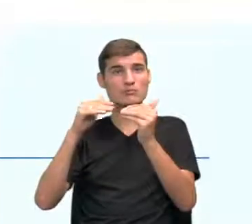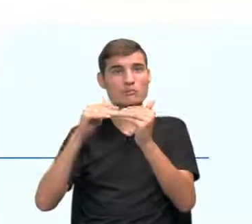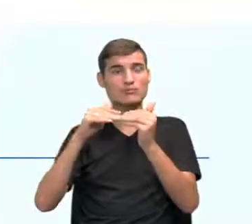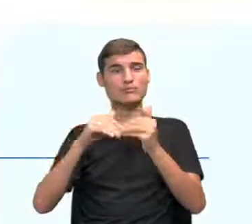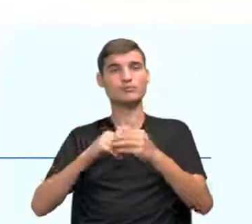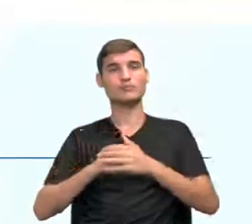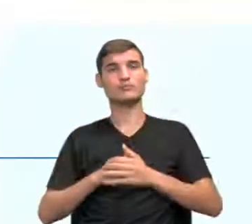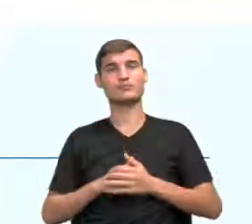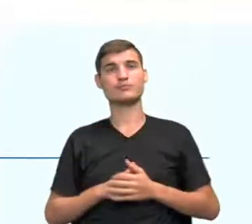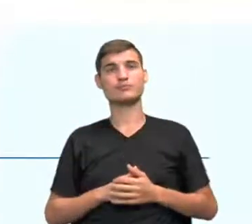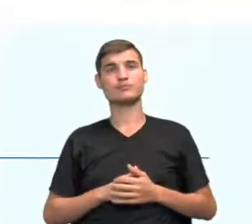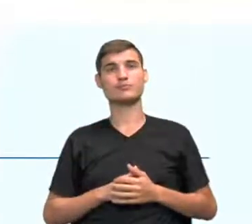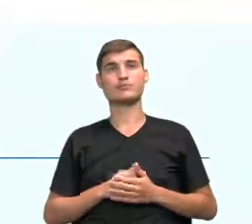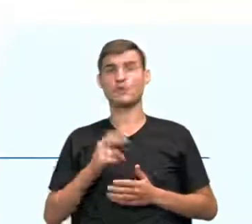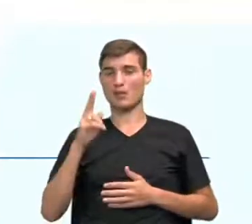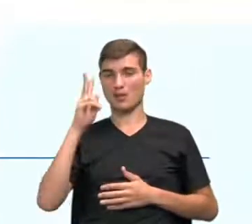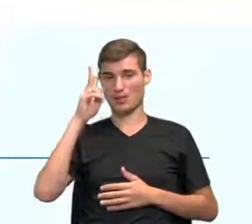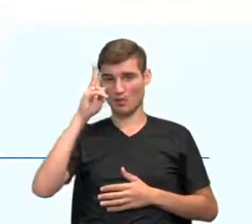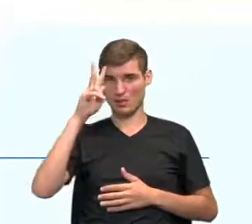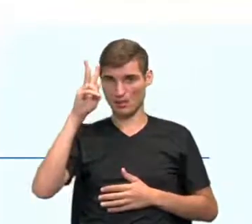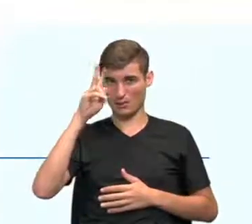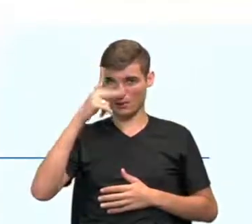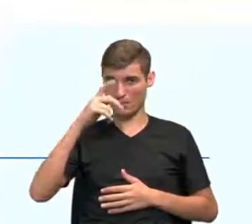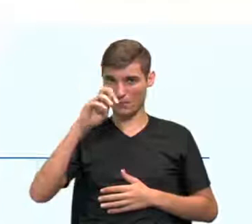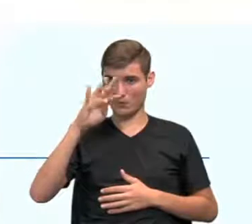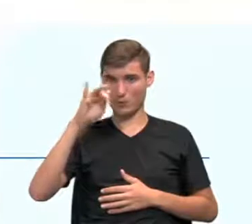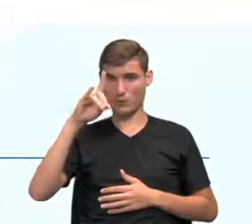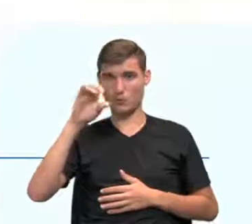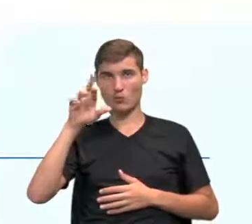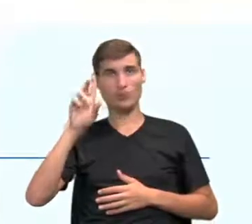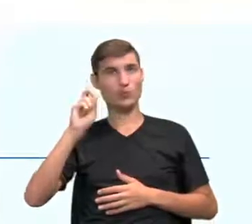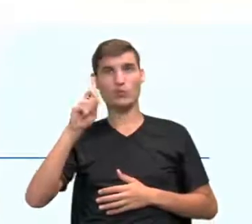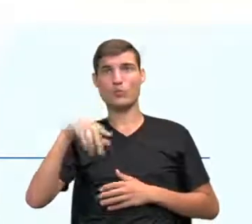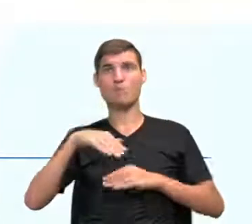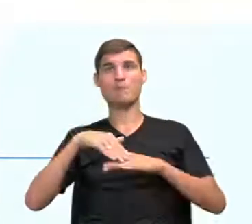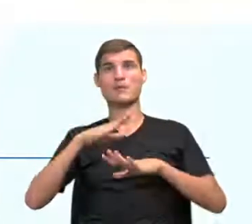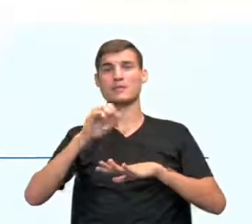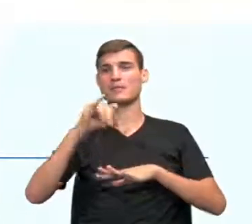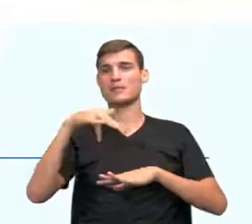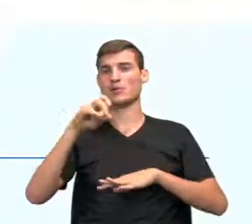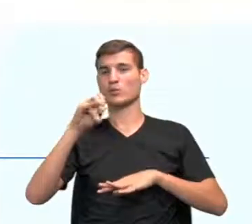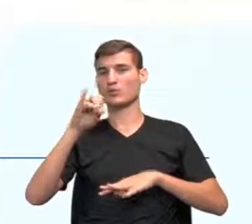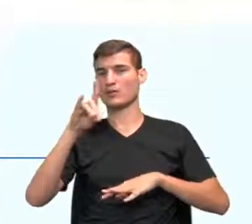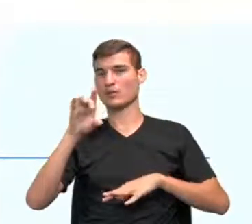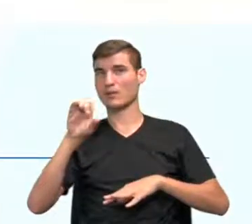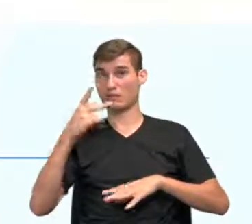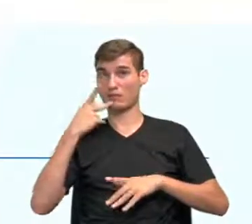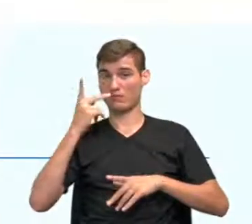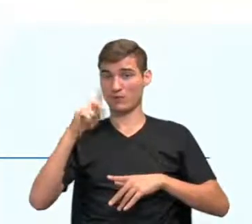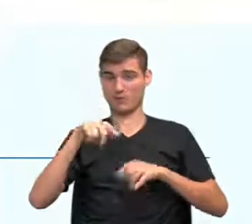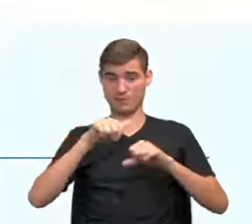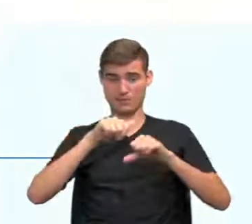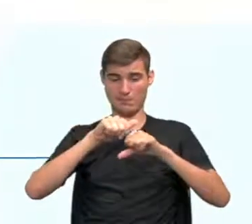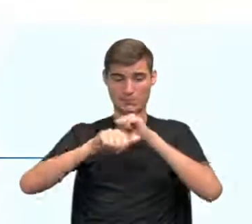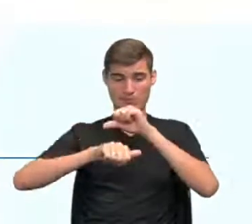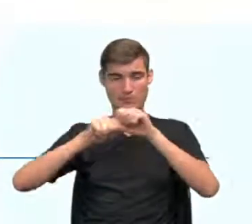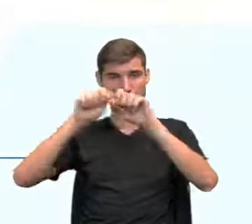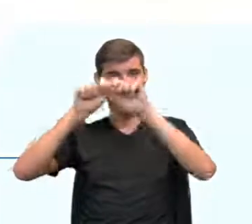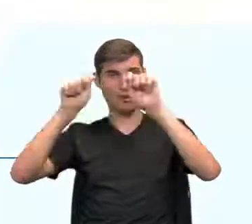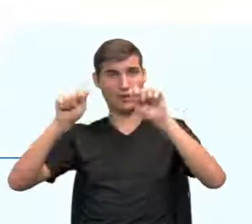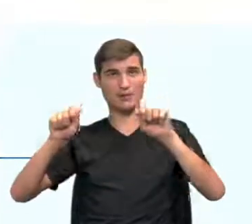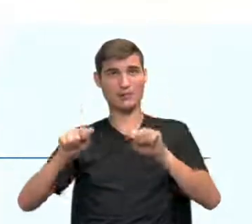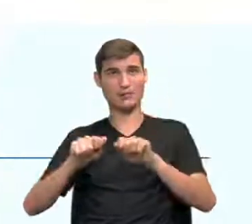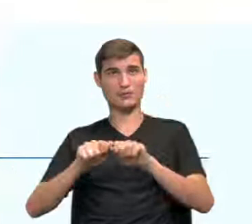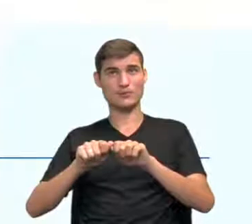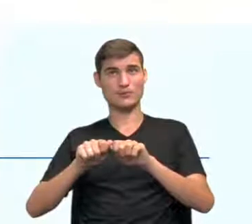portadora? Lembrando agora que a portadora não é mais uma senoide. Quando eu falo de modulação analógica, eu falo de